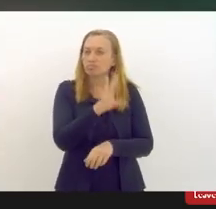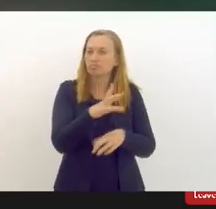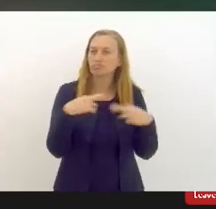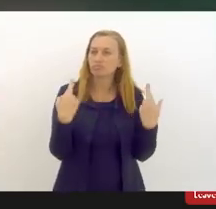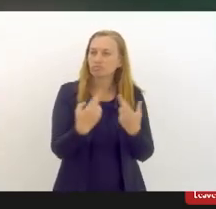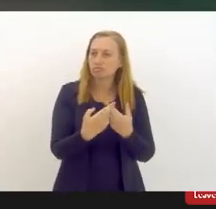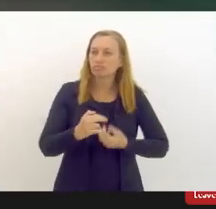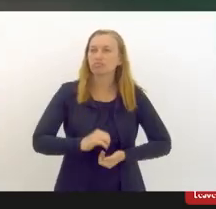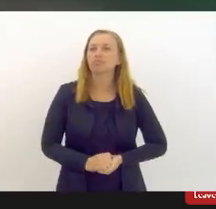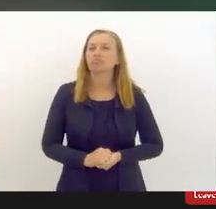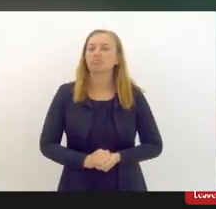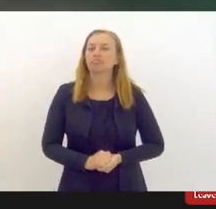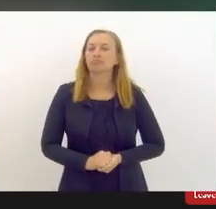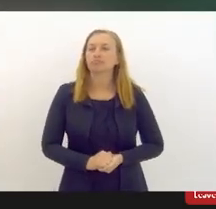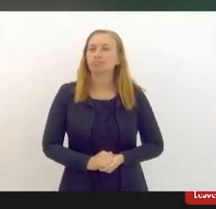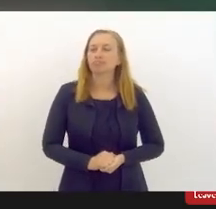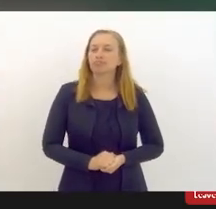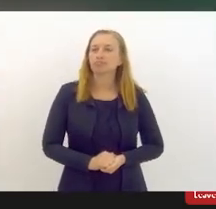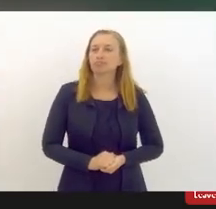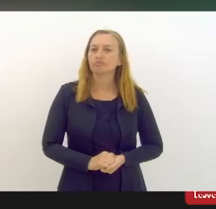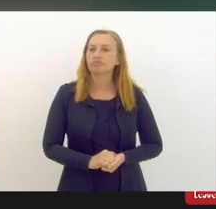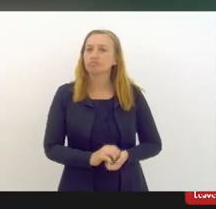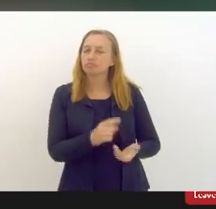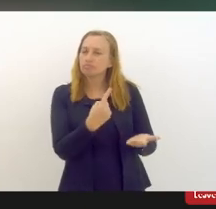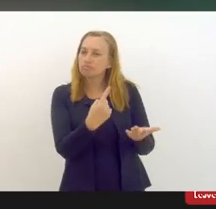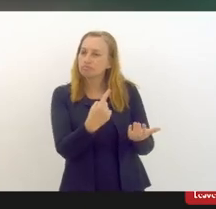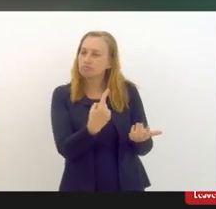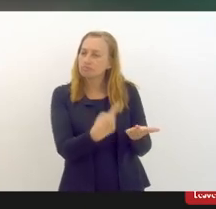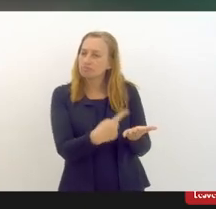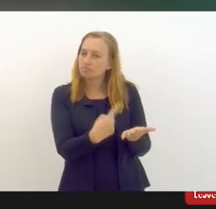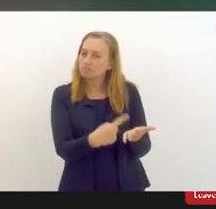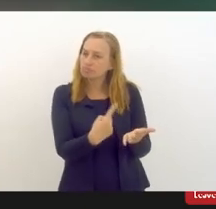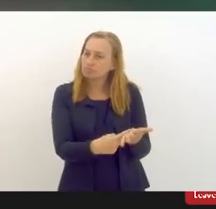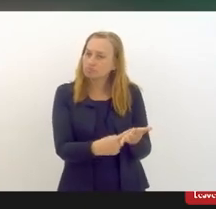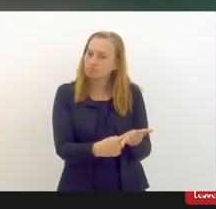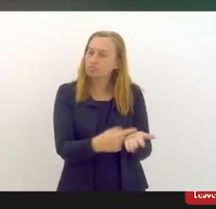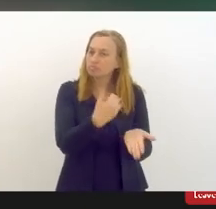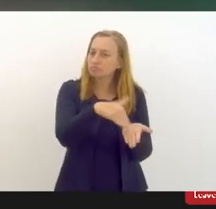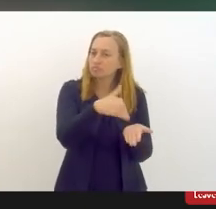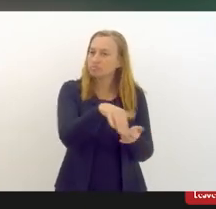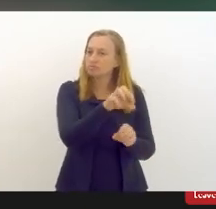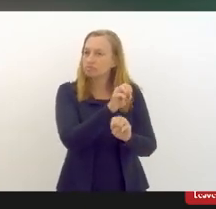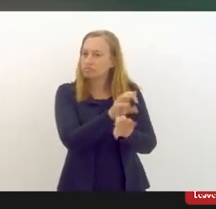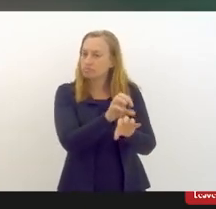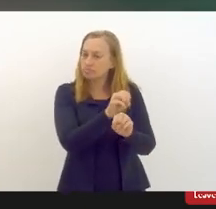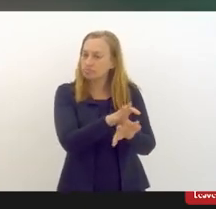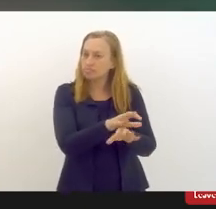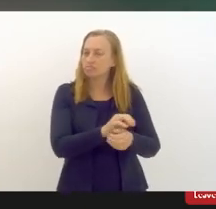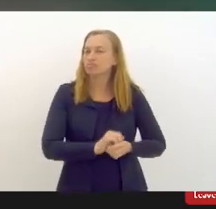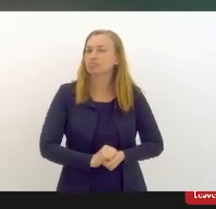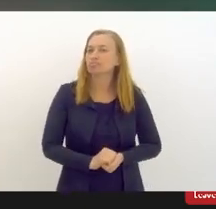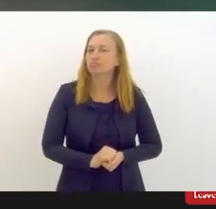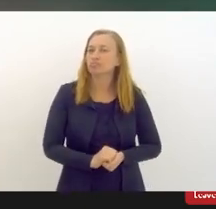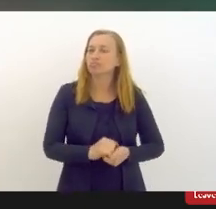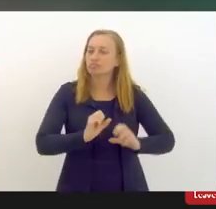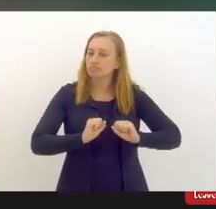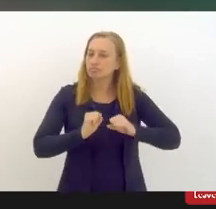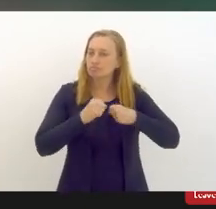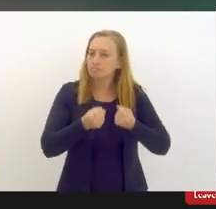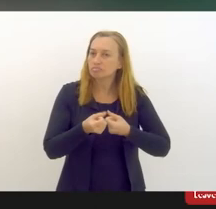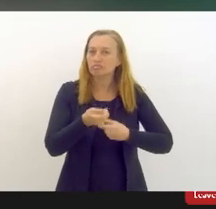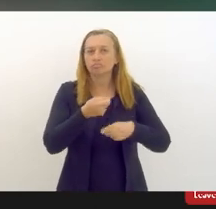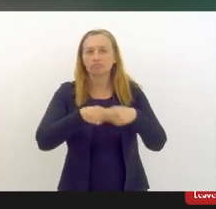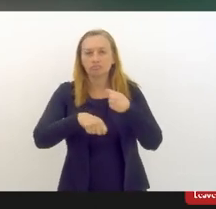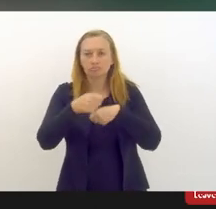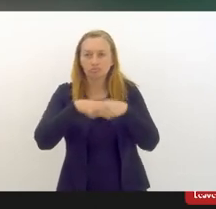ficou acertado, né, que a SEDUC ela, fará aí todo um esforço